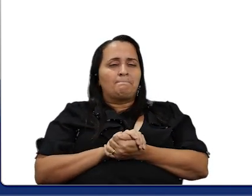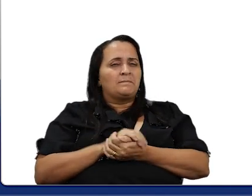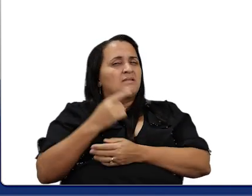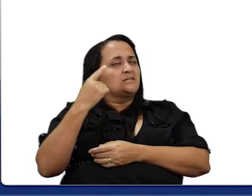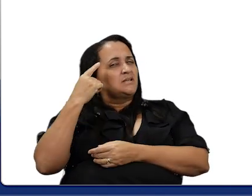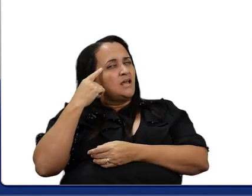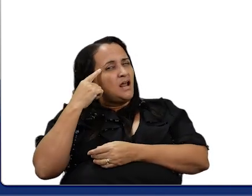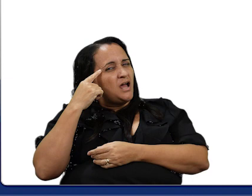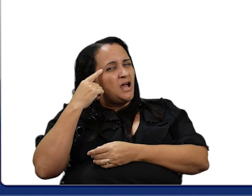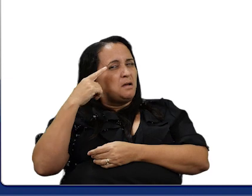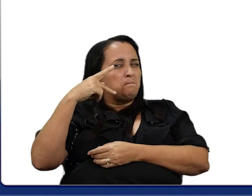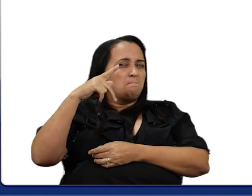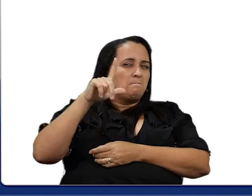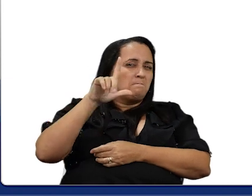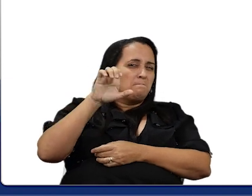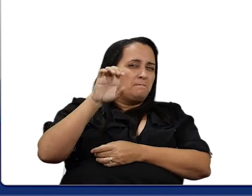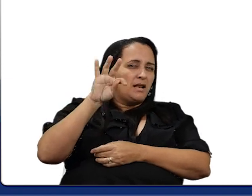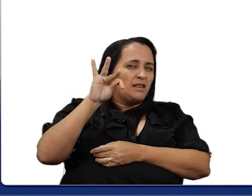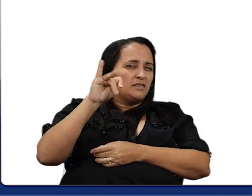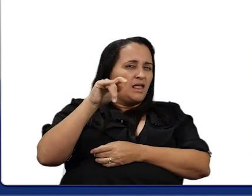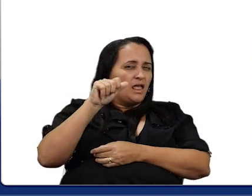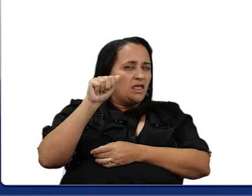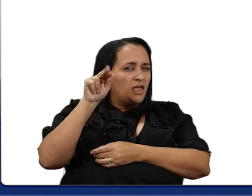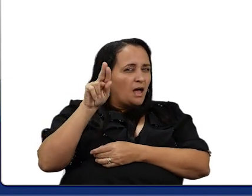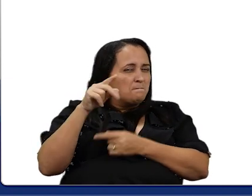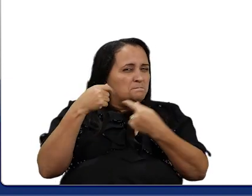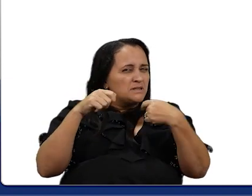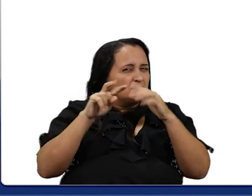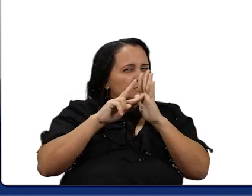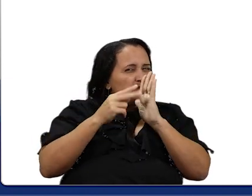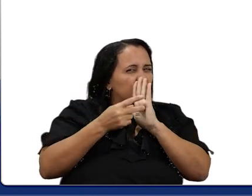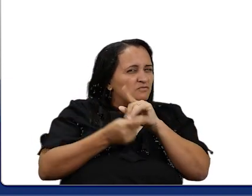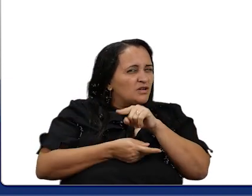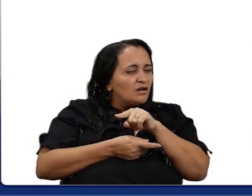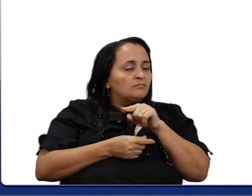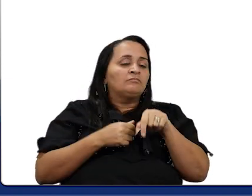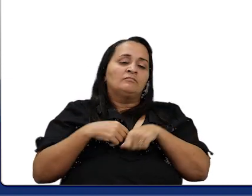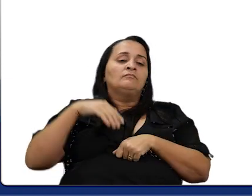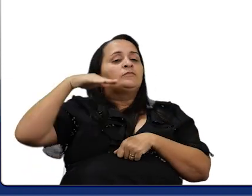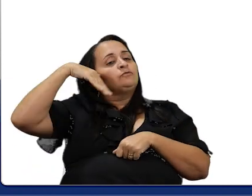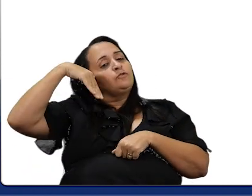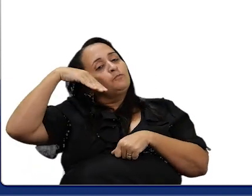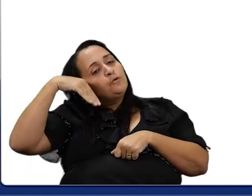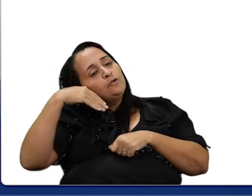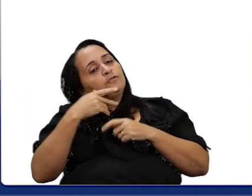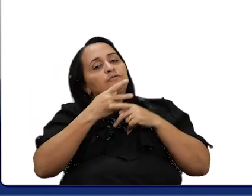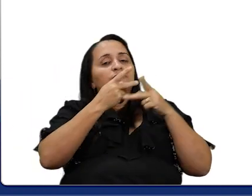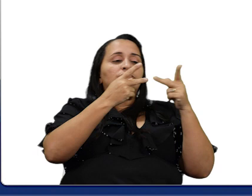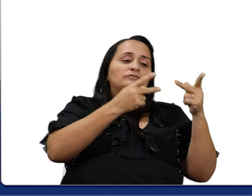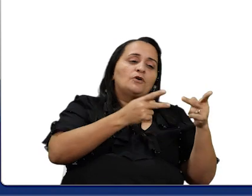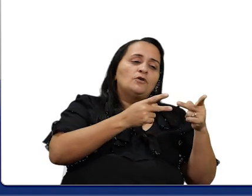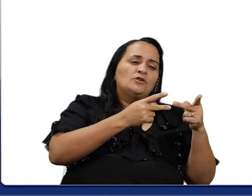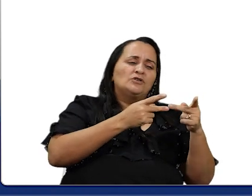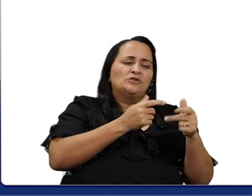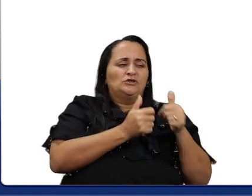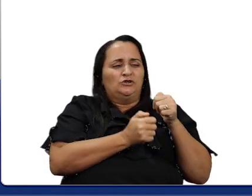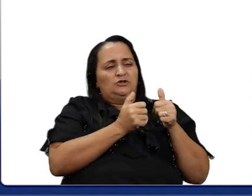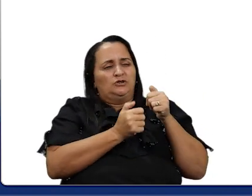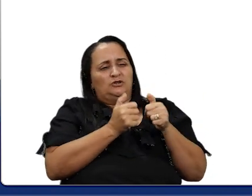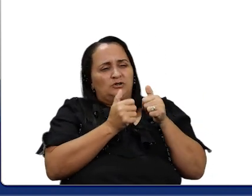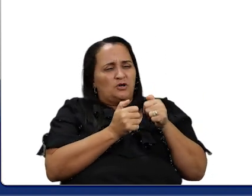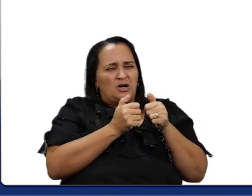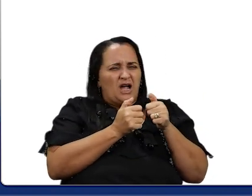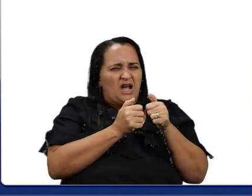que pleitear significa jogar? Então, eu venho para o texto. O burrinho foi à cidade de Bremen jogar